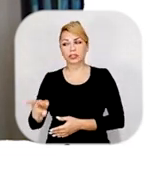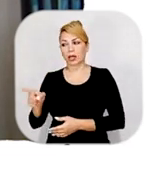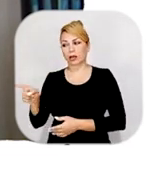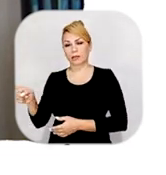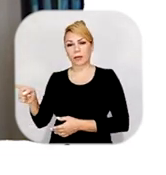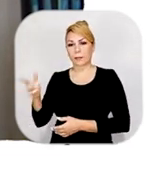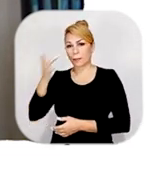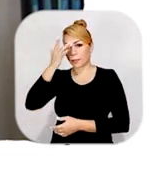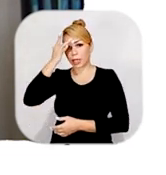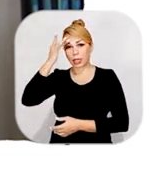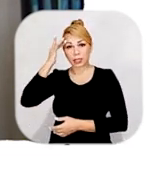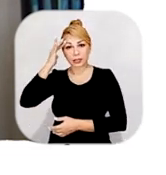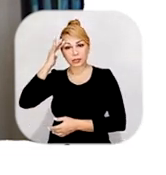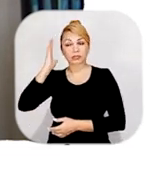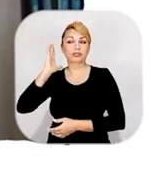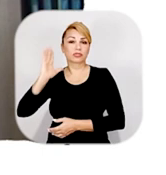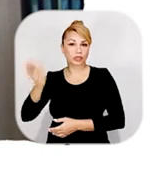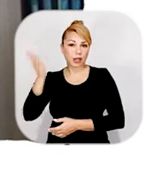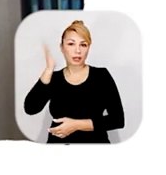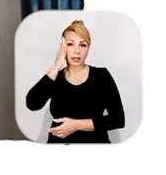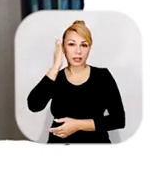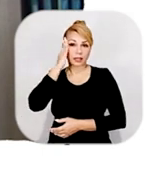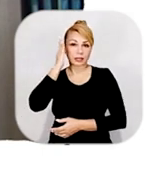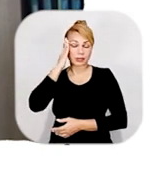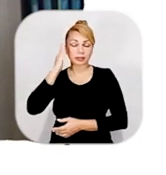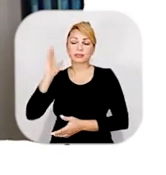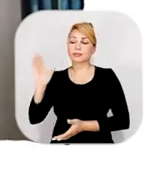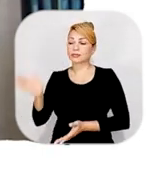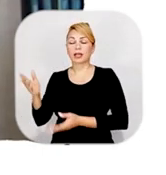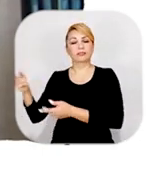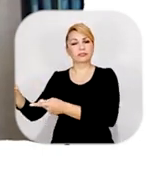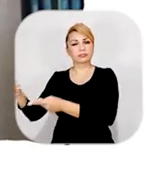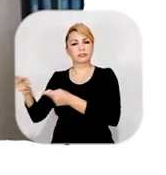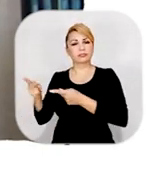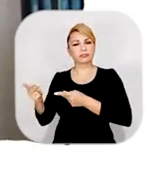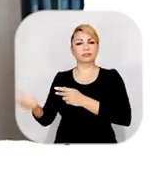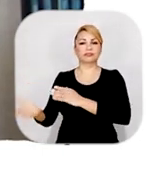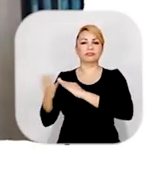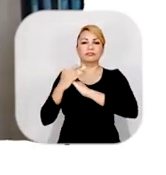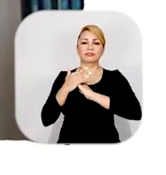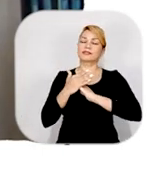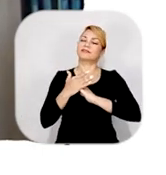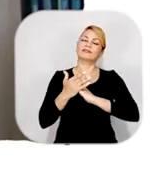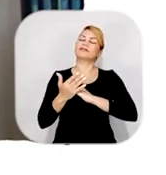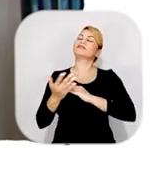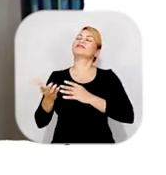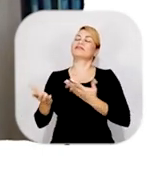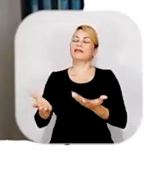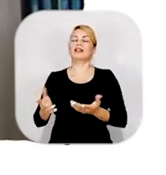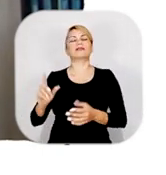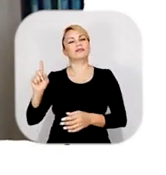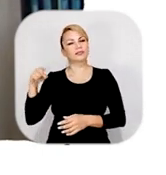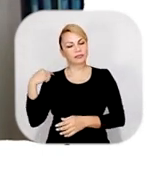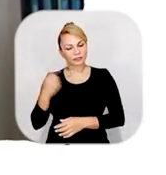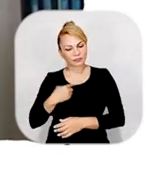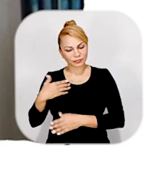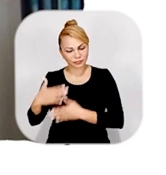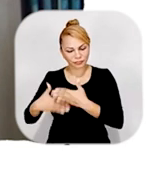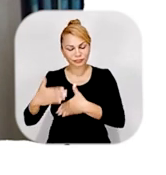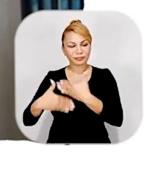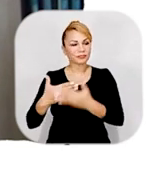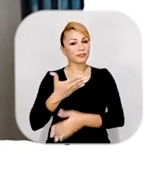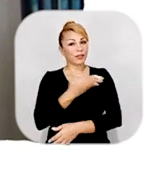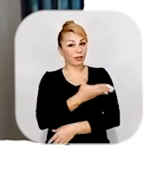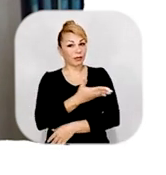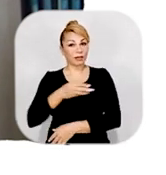pessoa convencida, não precisa de convencer, né? Ele só veio, me deu a mão e falou, Gleice, vamos caminhar. E a Marta eu conheci